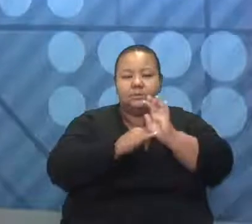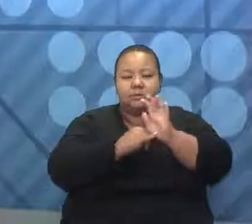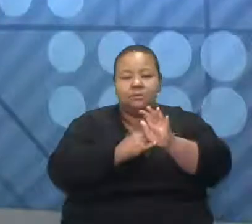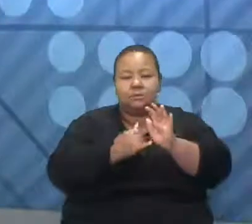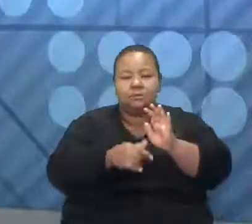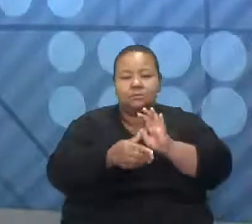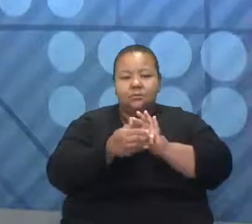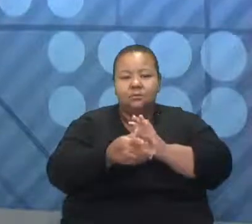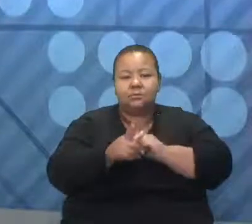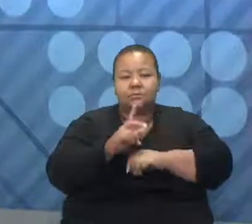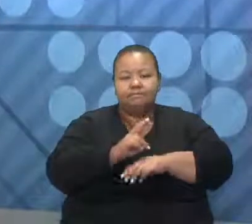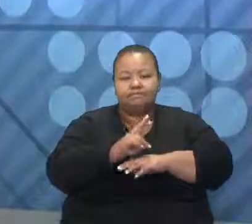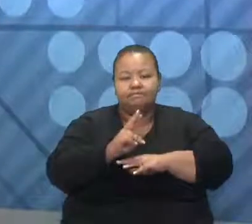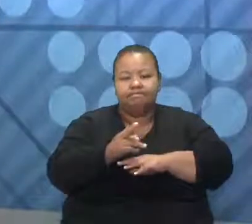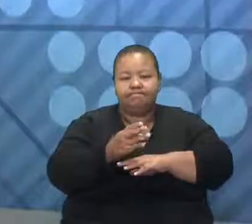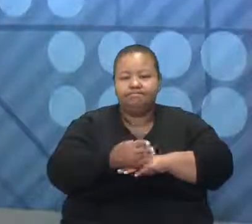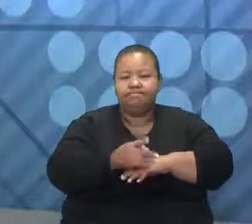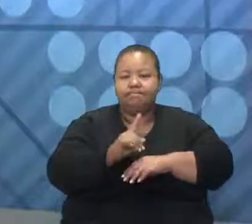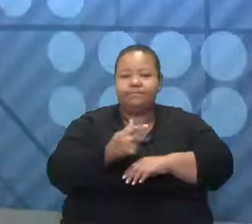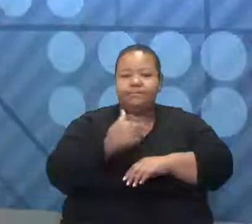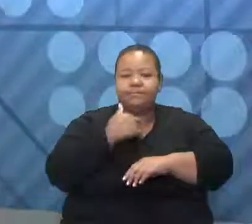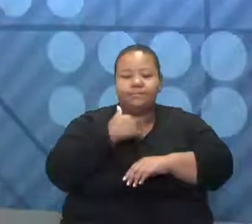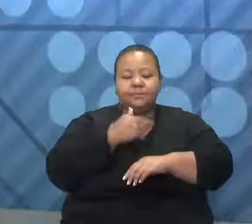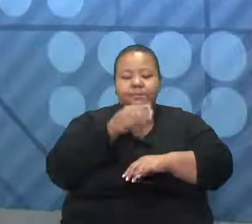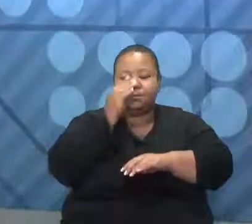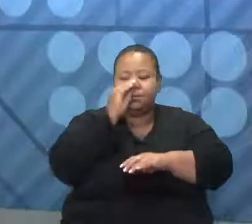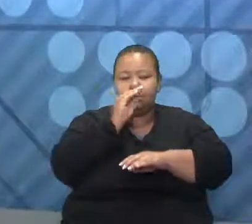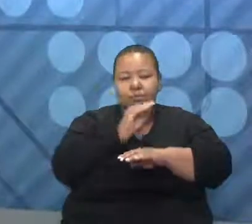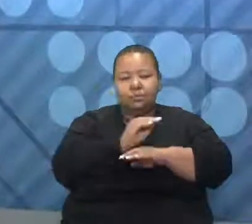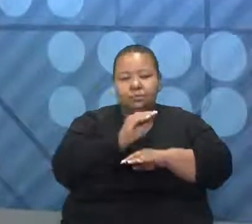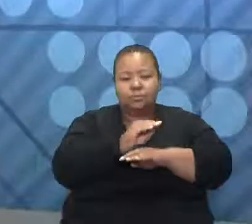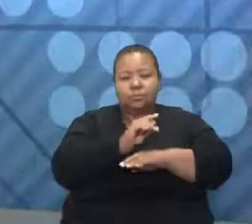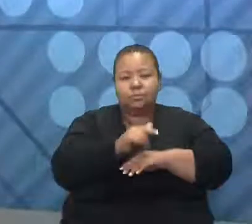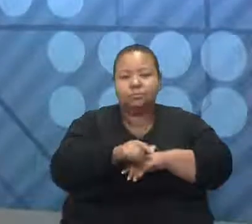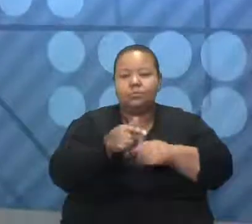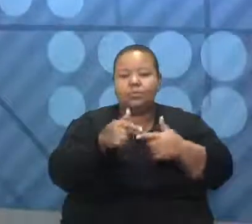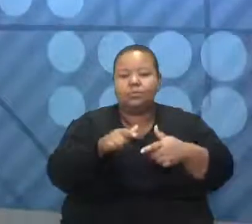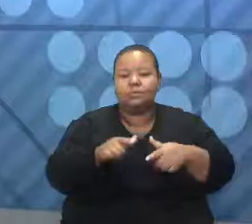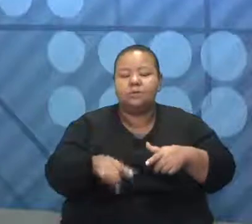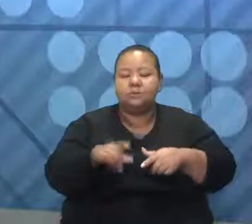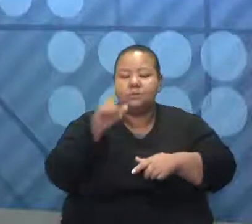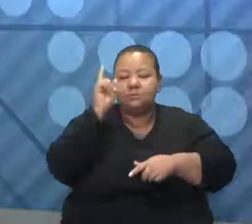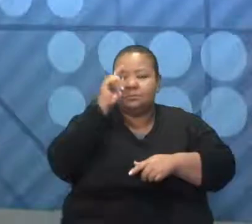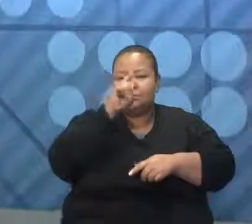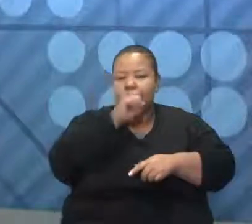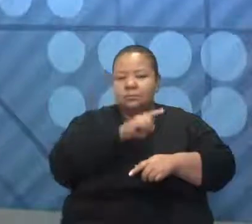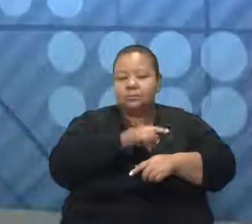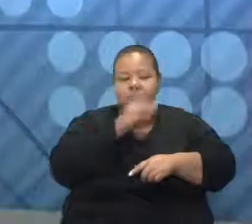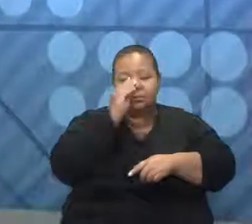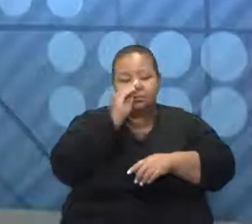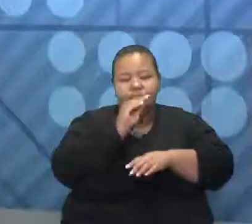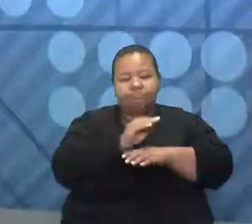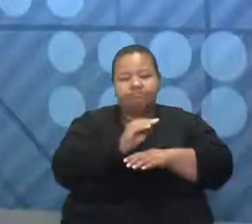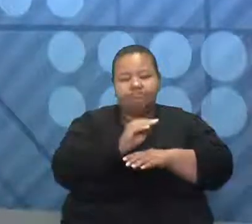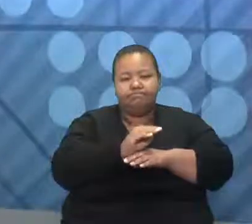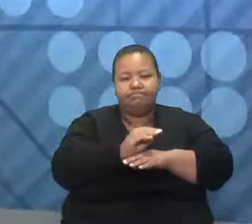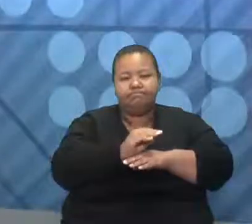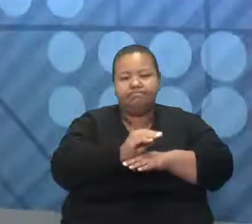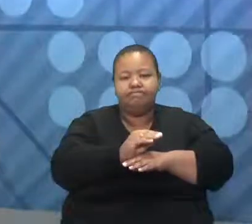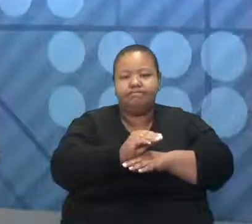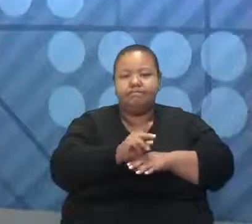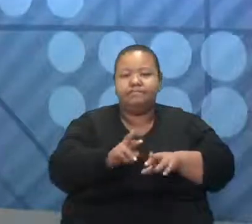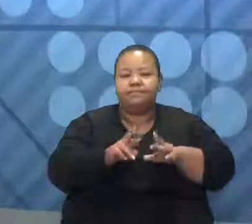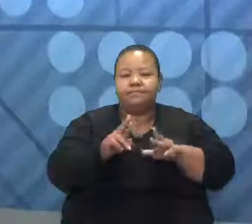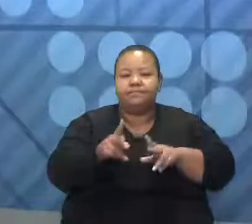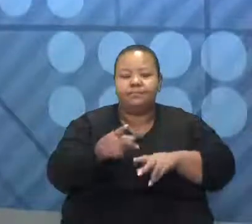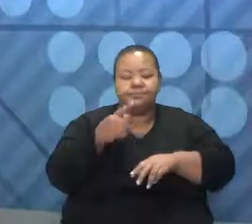ter apresentado aquele resultado. Não posso desconsiderar os gargalos, não posso desconsiderar os entraves. Seria como